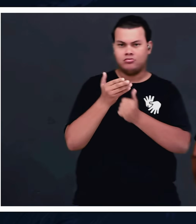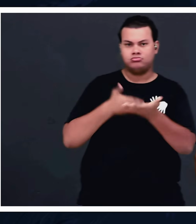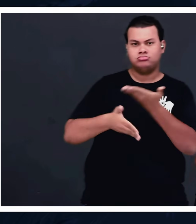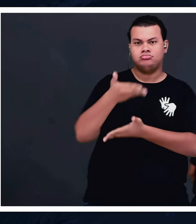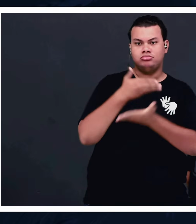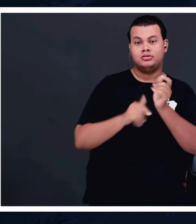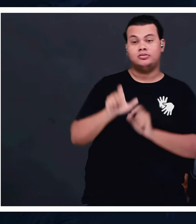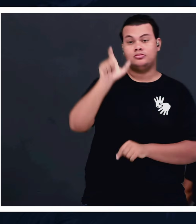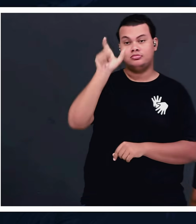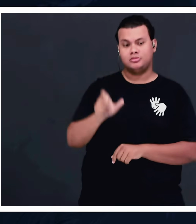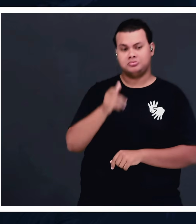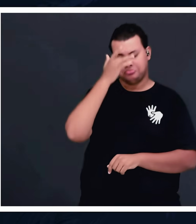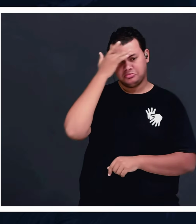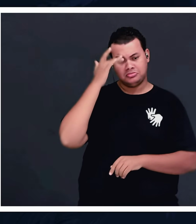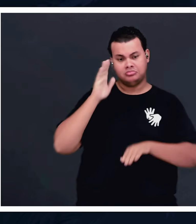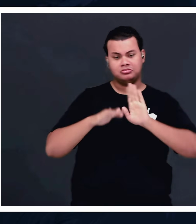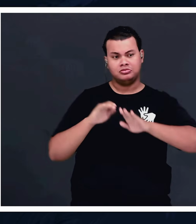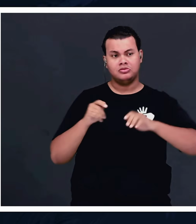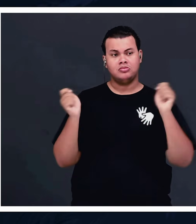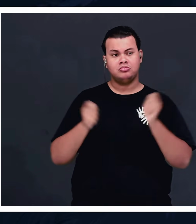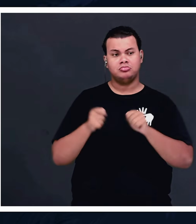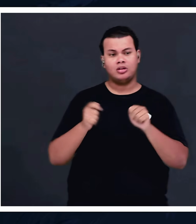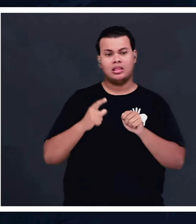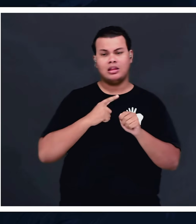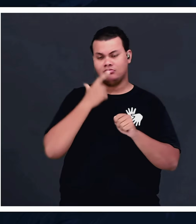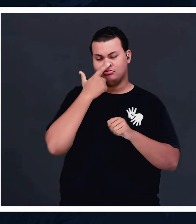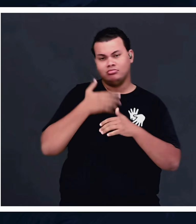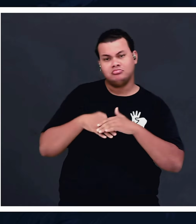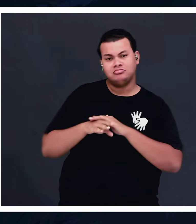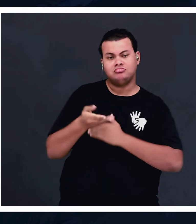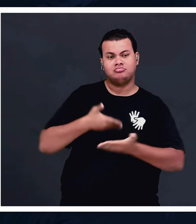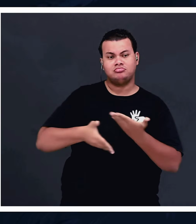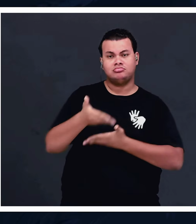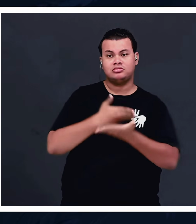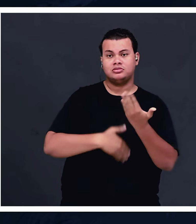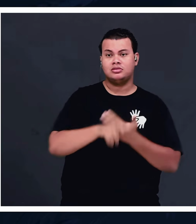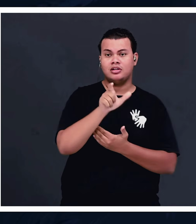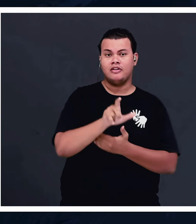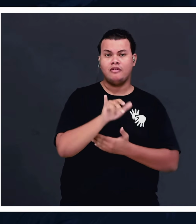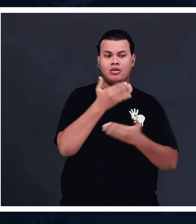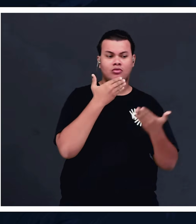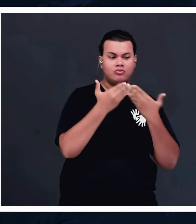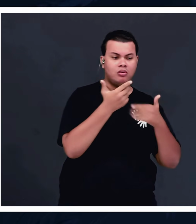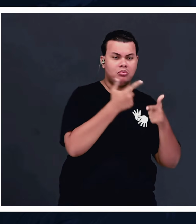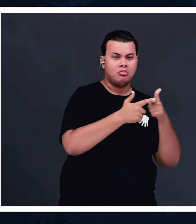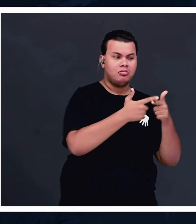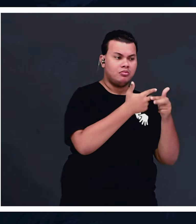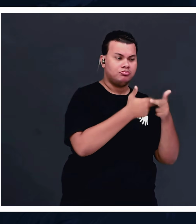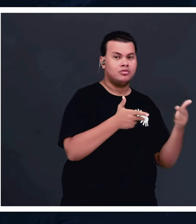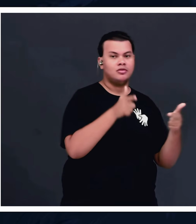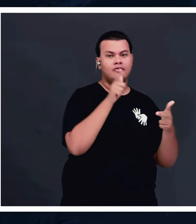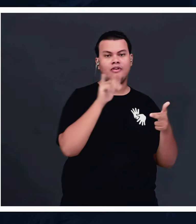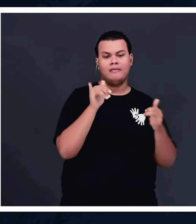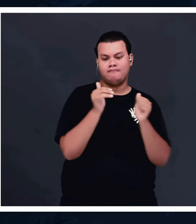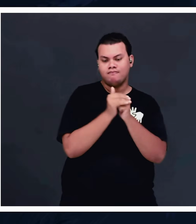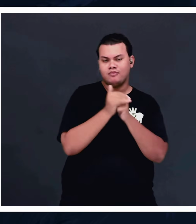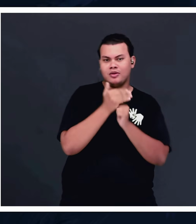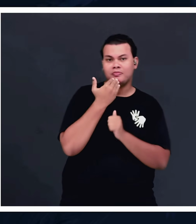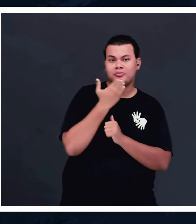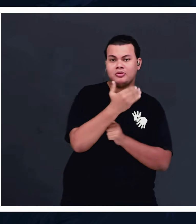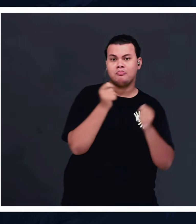pessoa que você vai ter de repente, entre eles ali, uma afinidade, aqui você vai falar de um problema que você está vivendo e vai pedir oração por